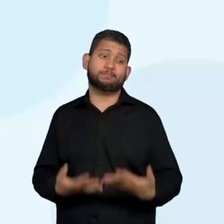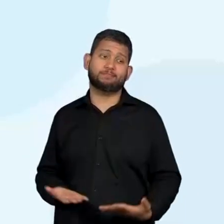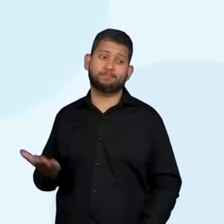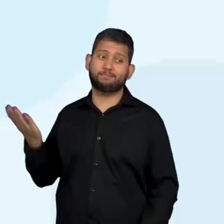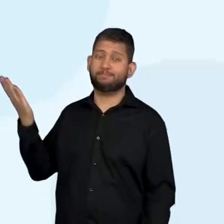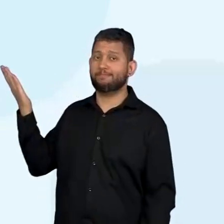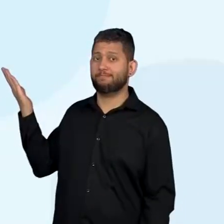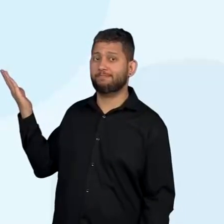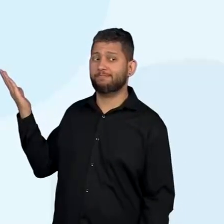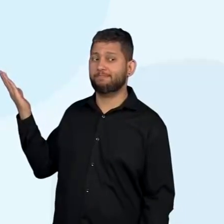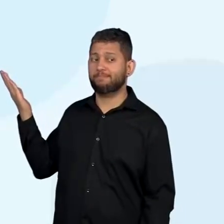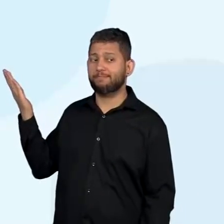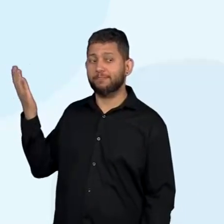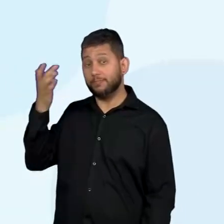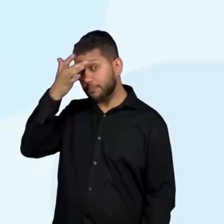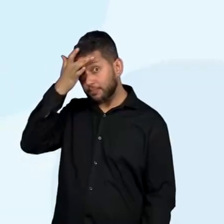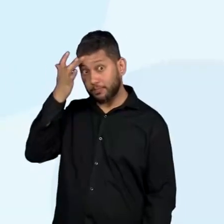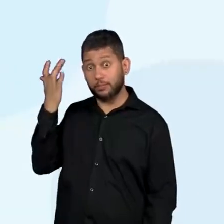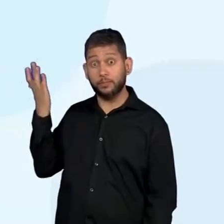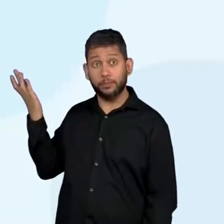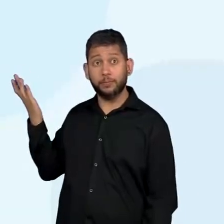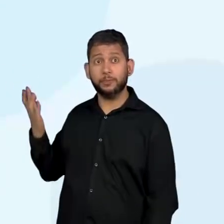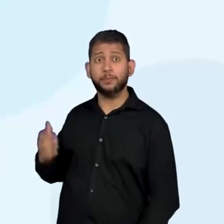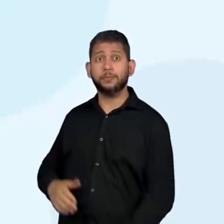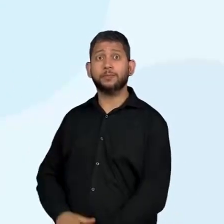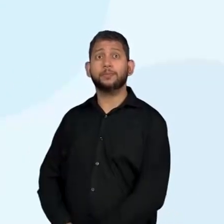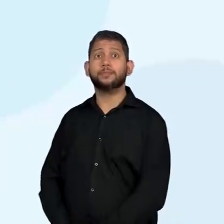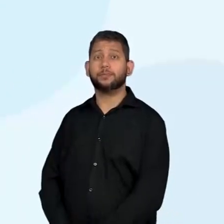é um